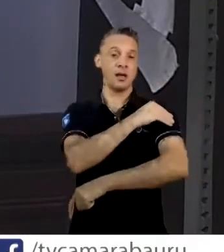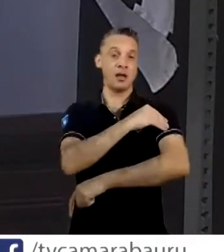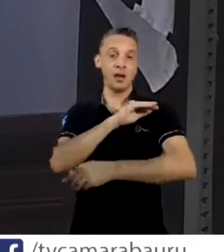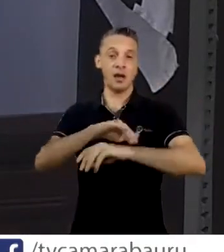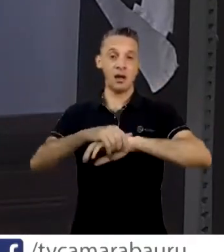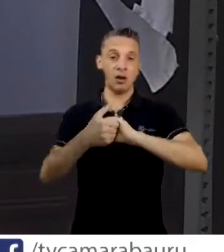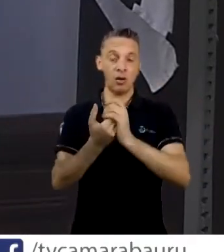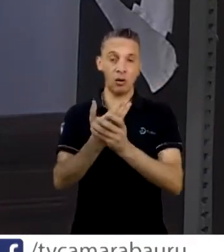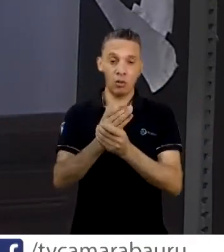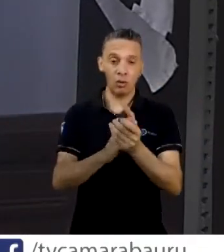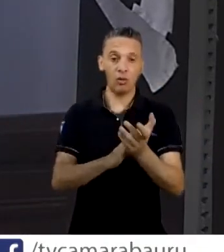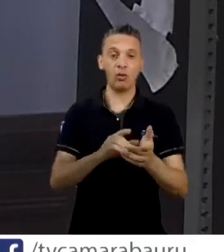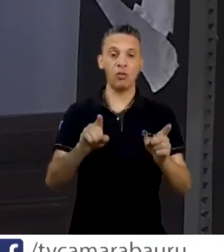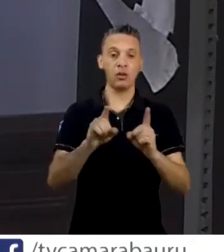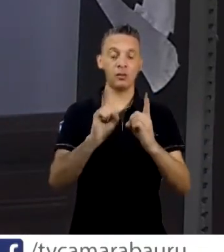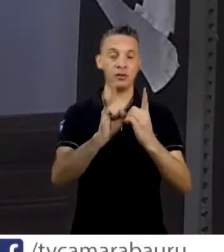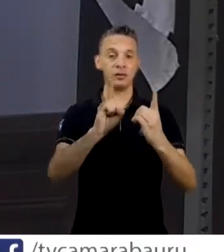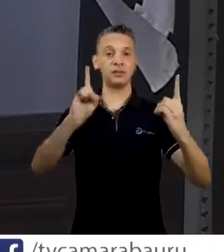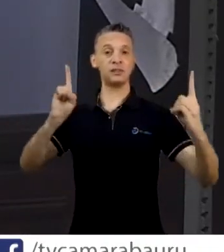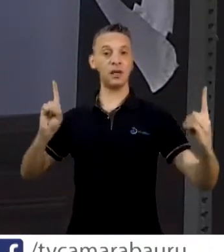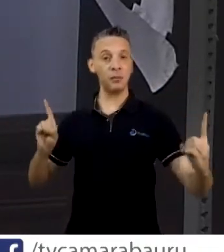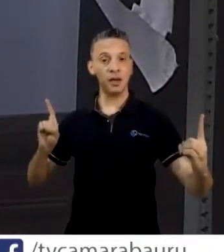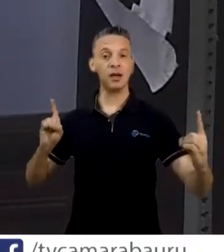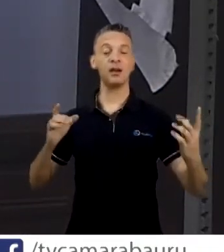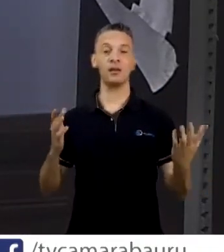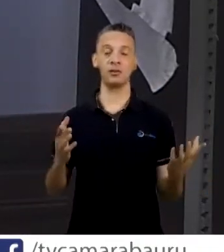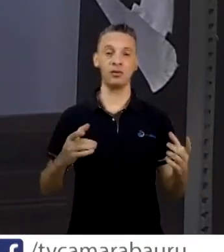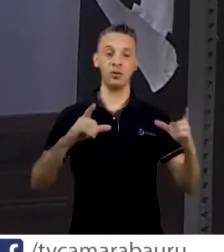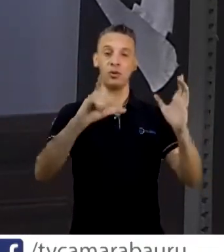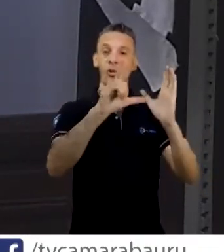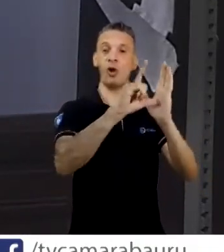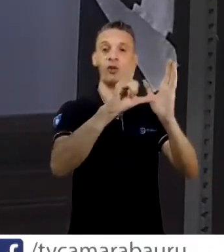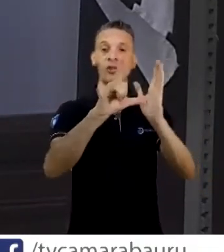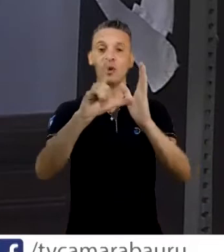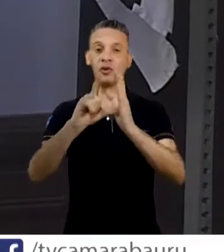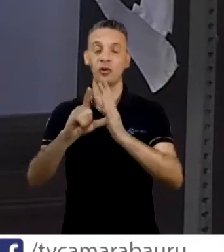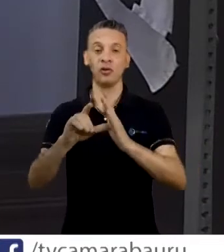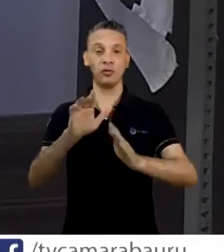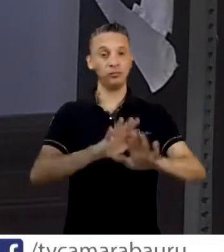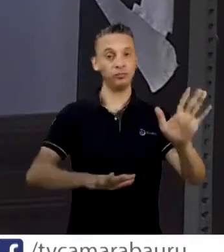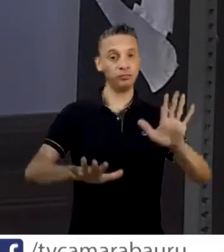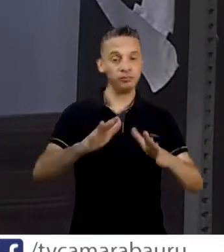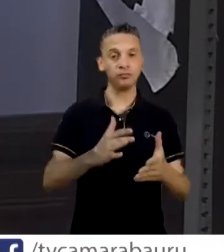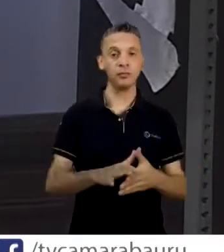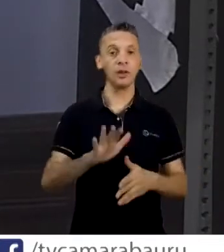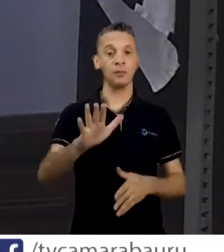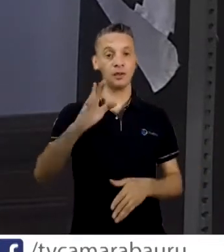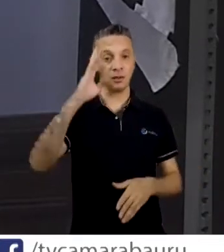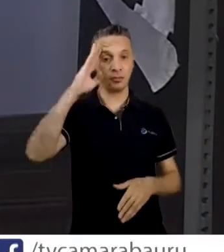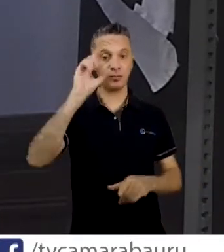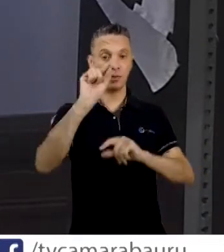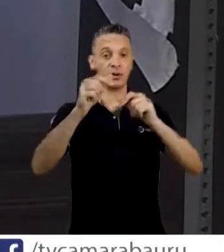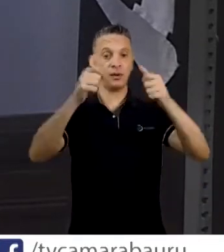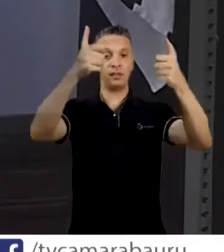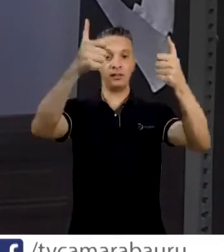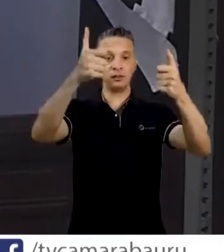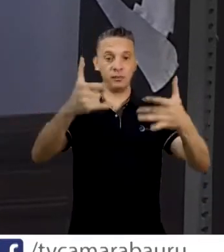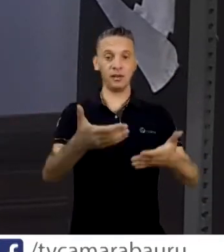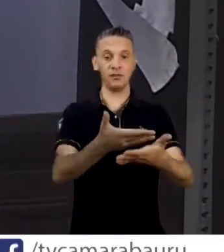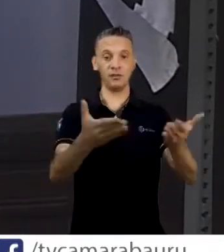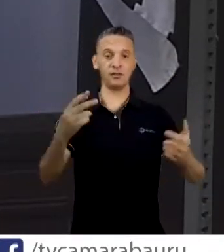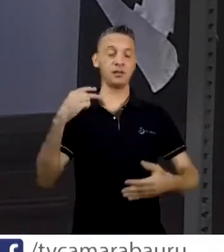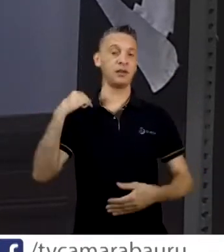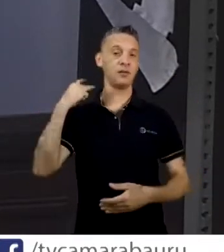o espaçamento dentro dos estabelecimentos. Agora, eu quero destacar aqui aos senhores vereadores